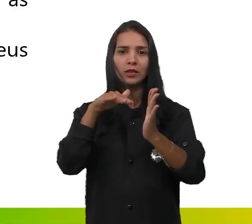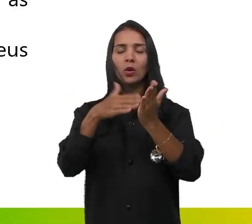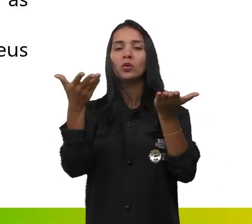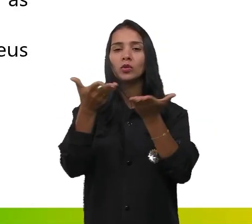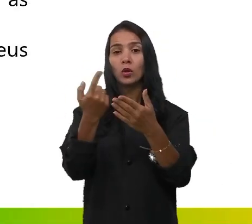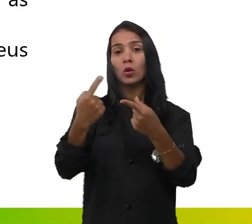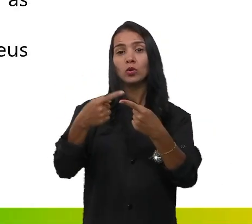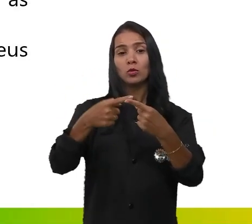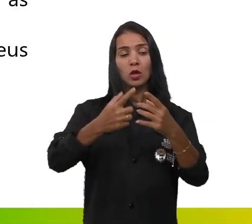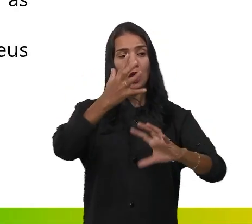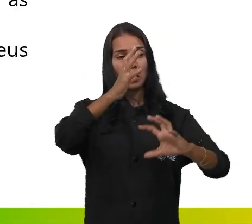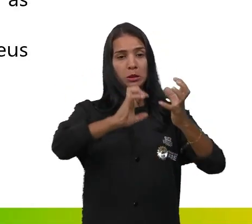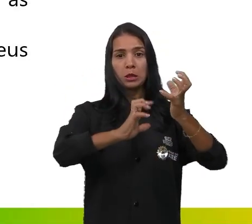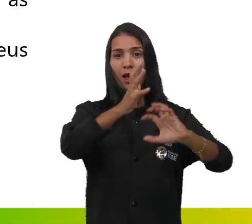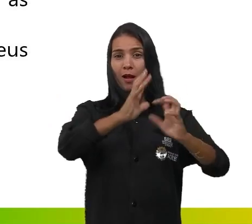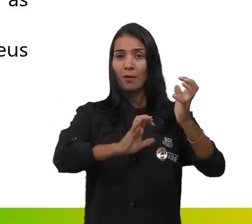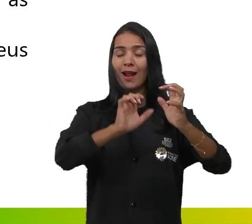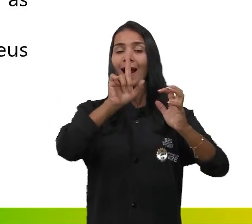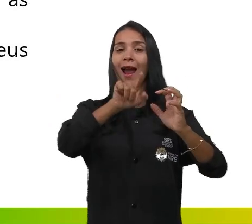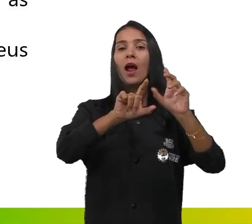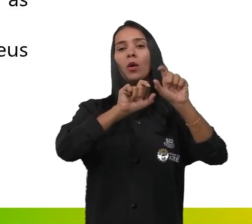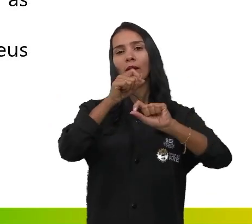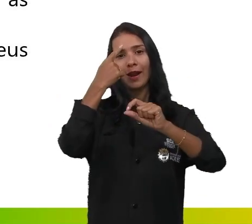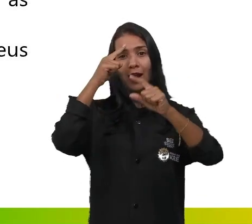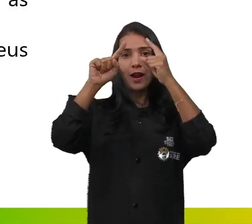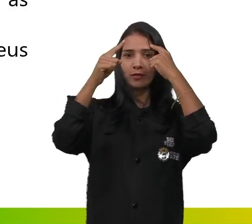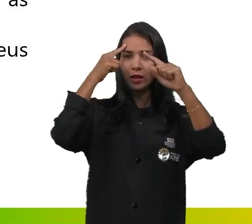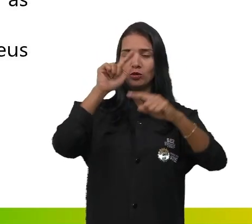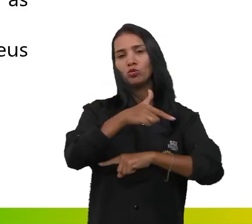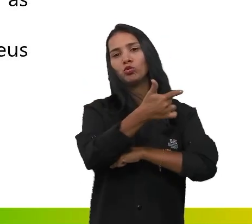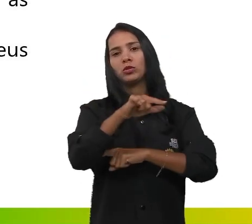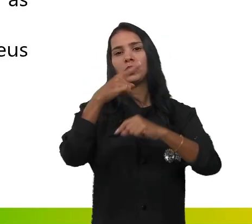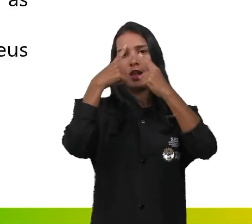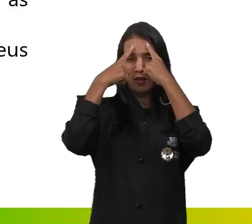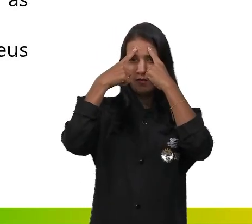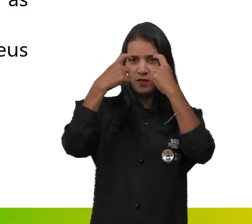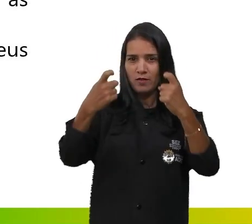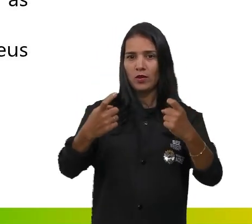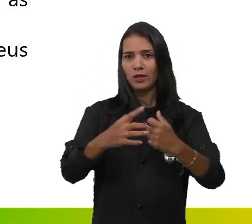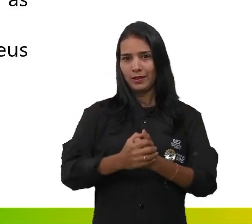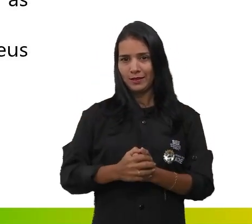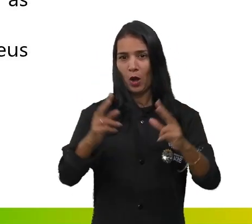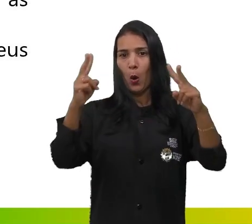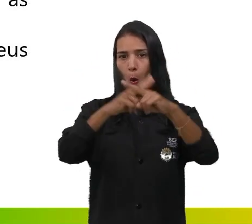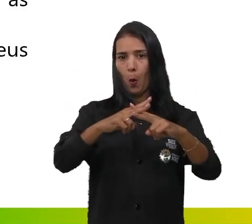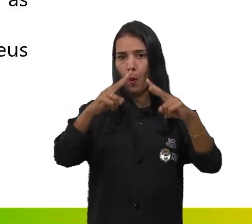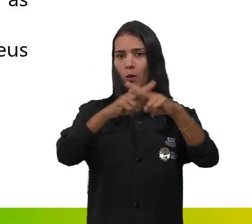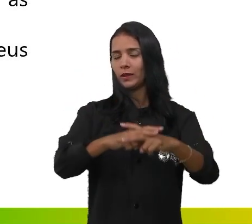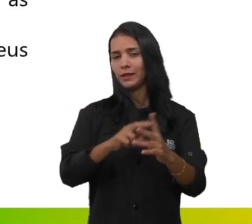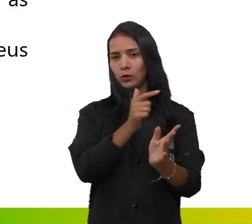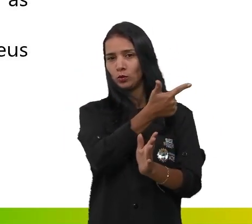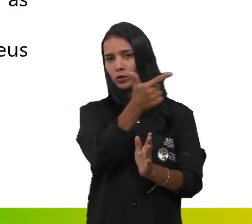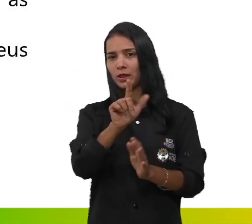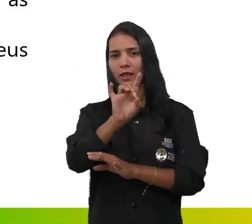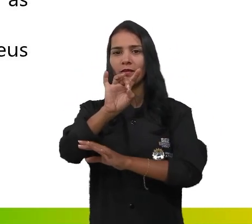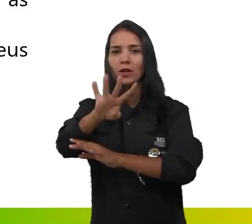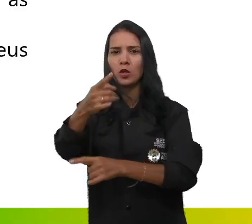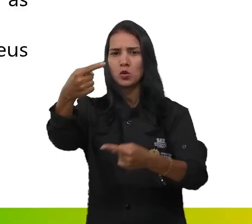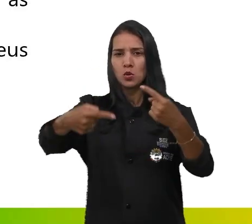o conflito de fato não aconteceu. Nós temos também a chamada